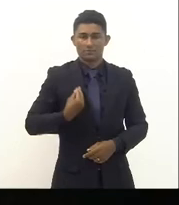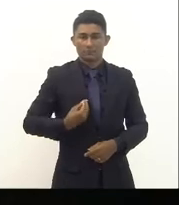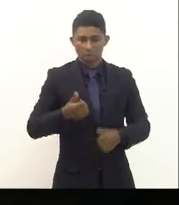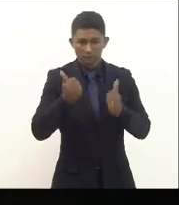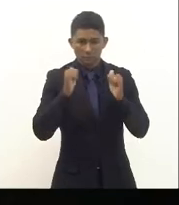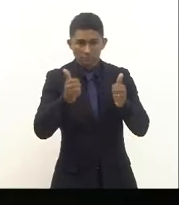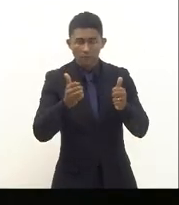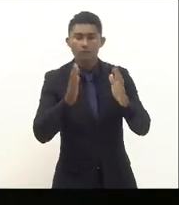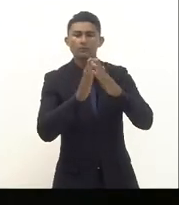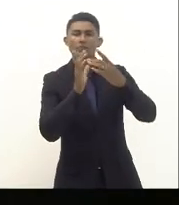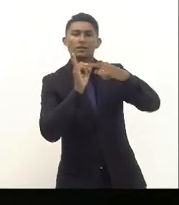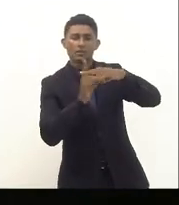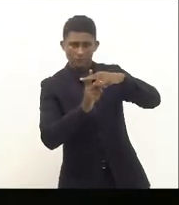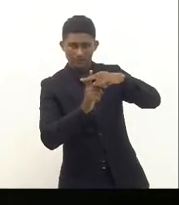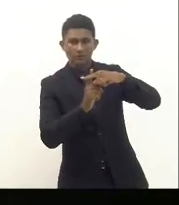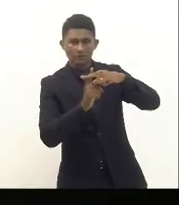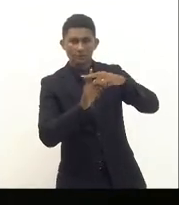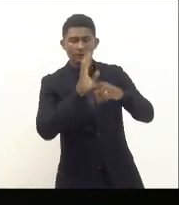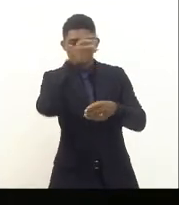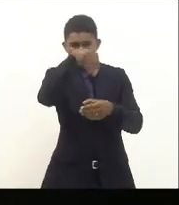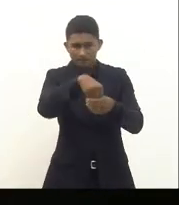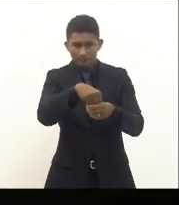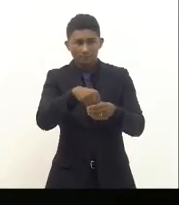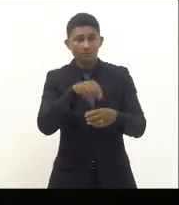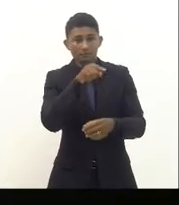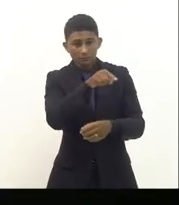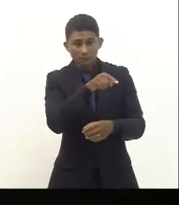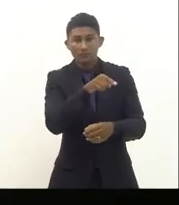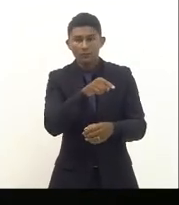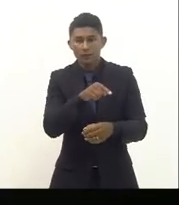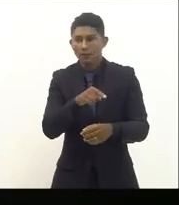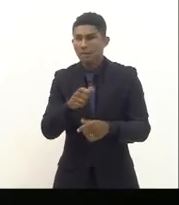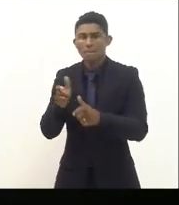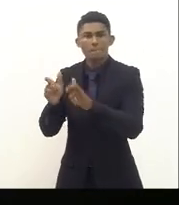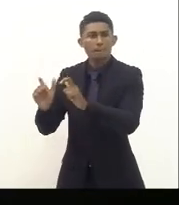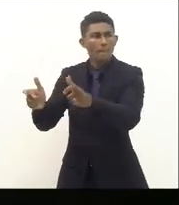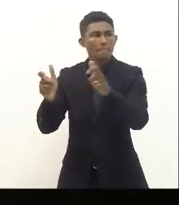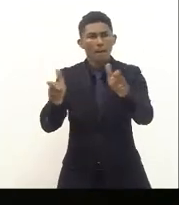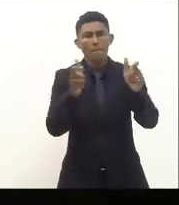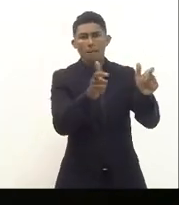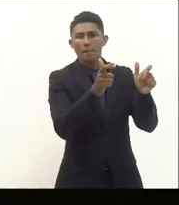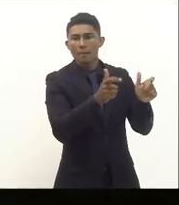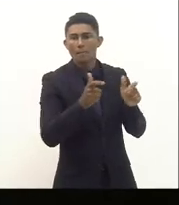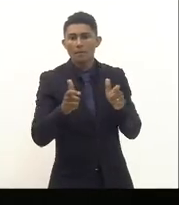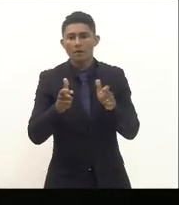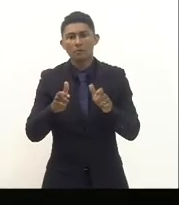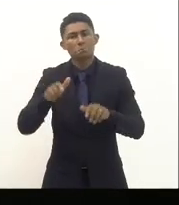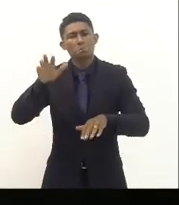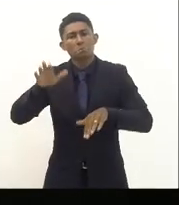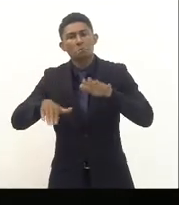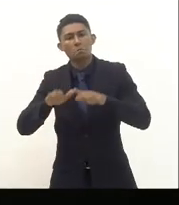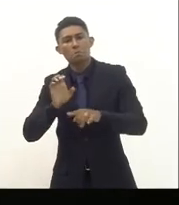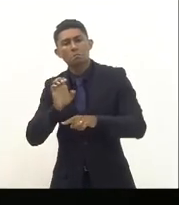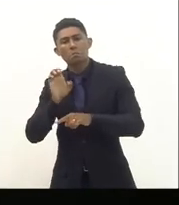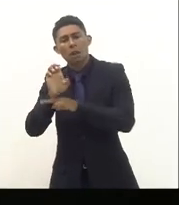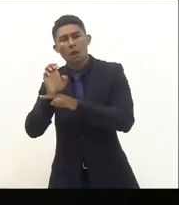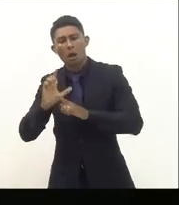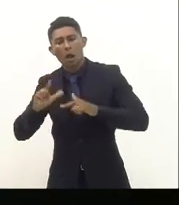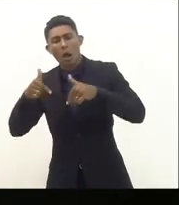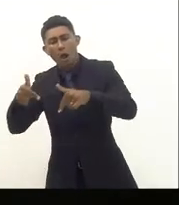a igreja ela chega em lugares que muitas vezes o estado não consegue ir